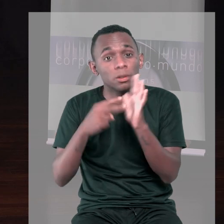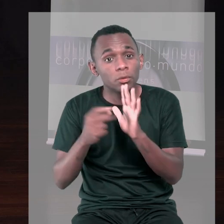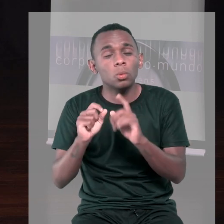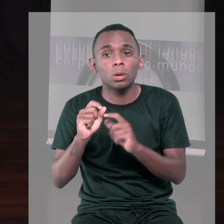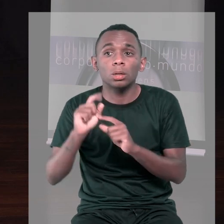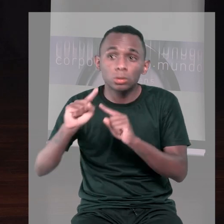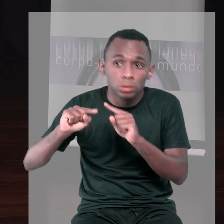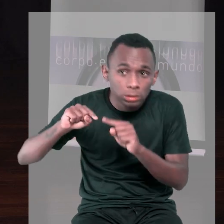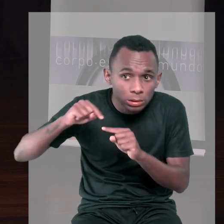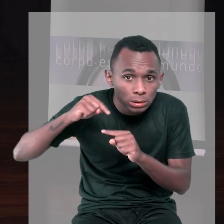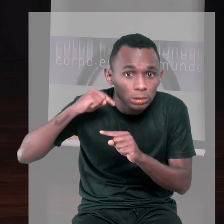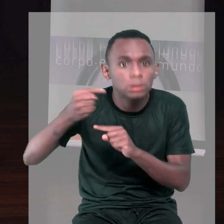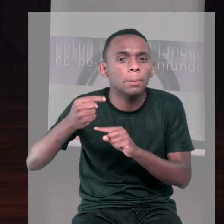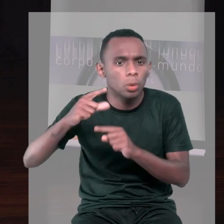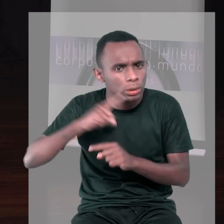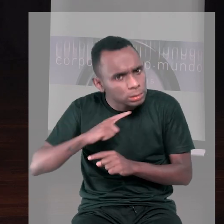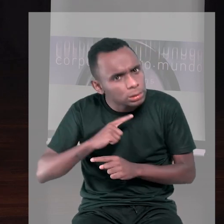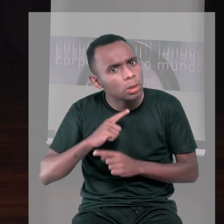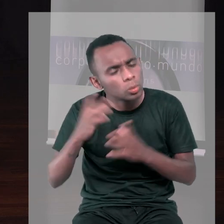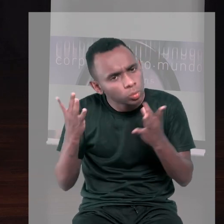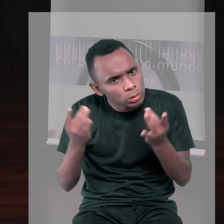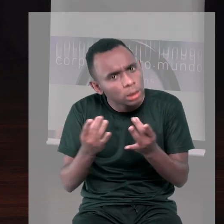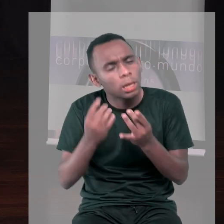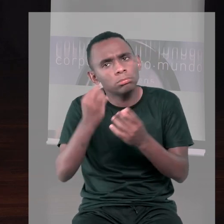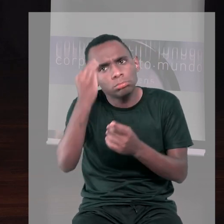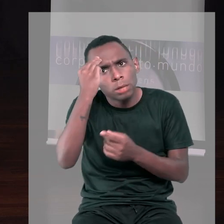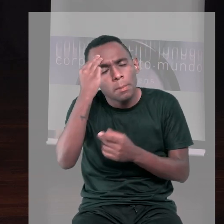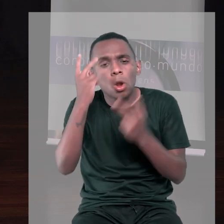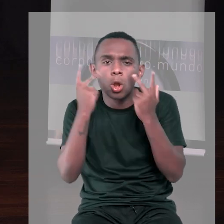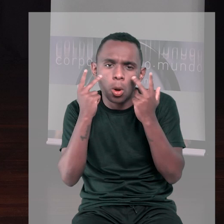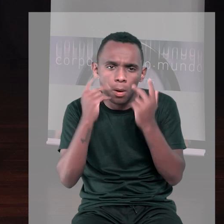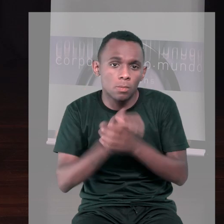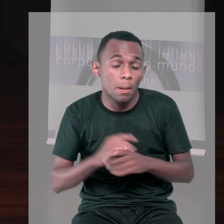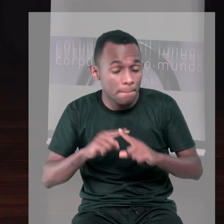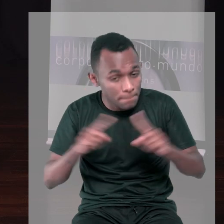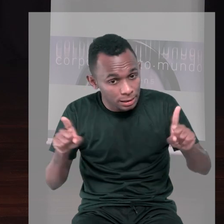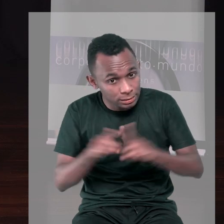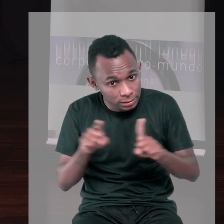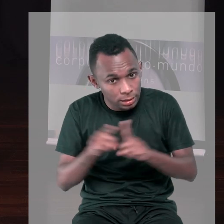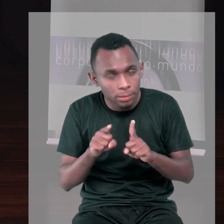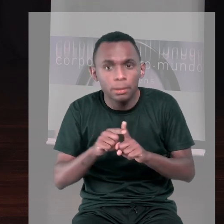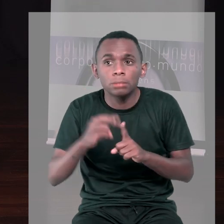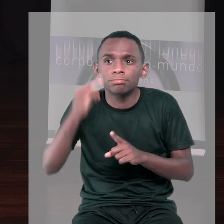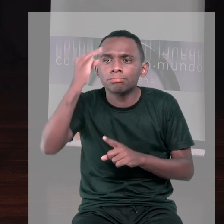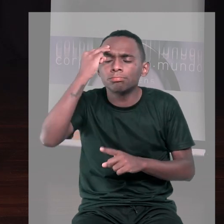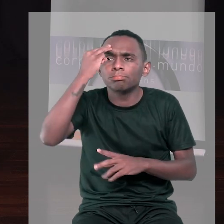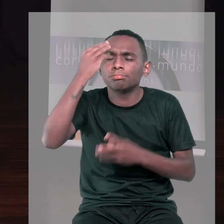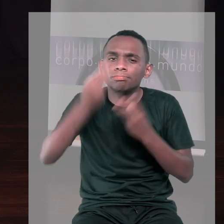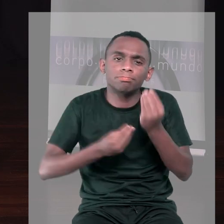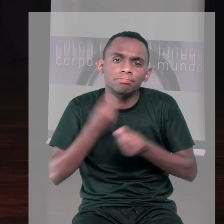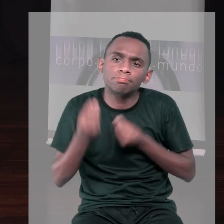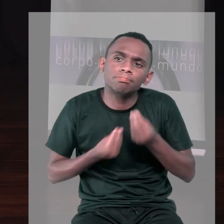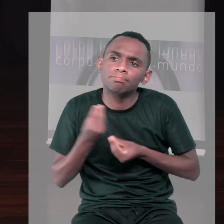concerne a habilidades diferentes dos seres humanos, diferentes daquelas que são